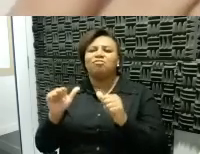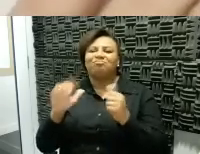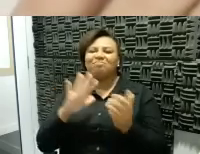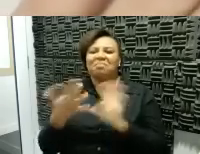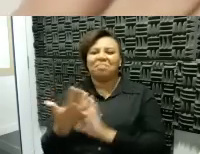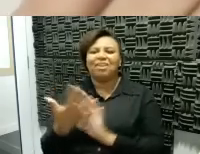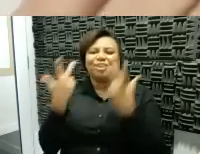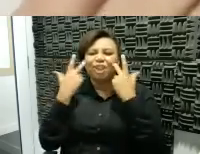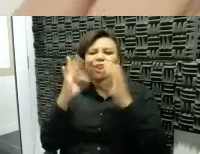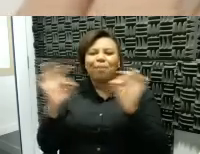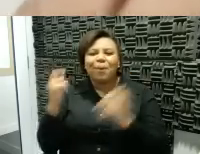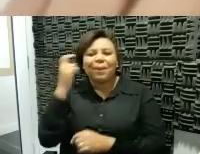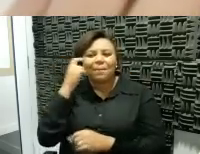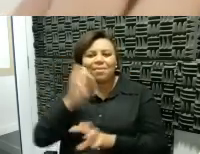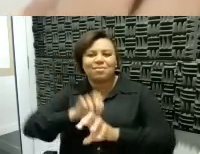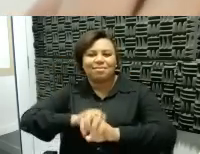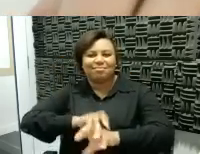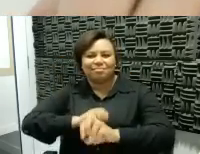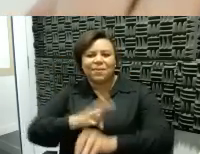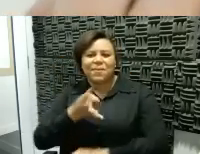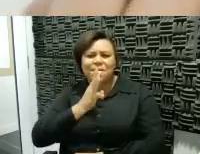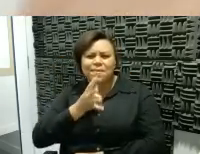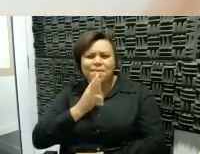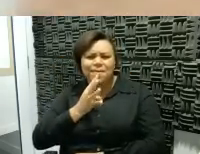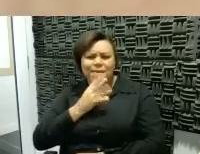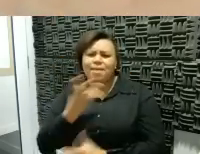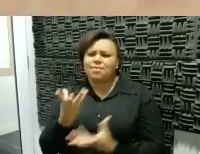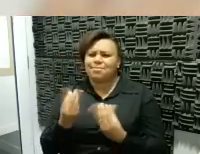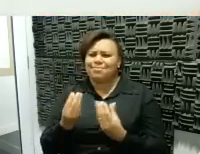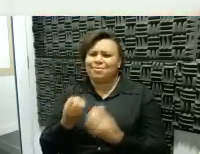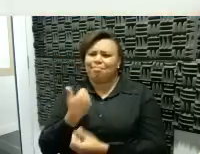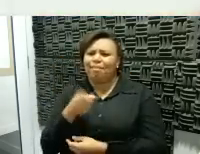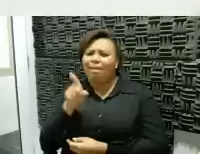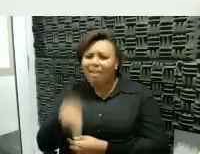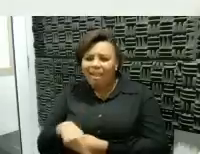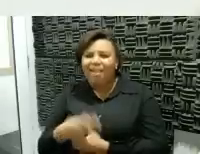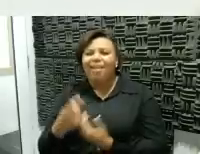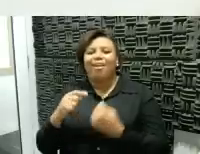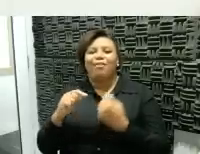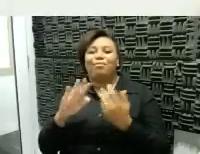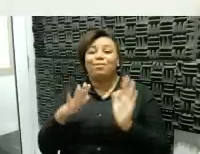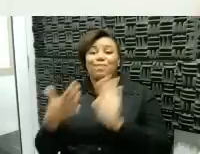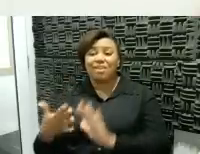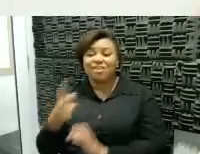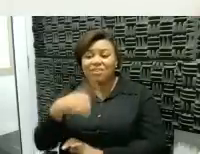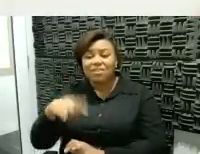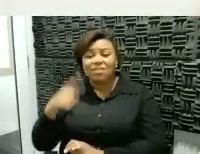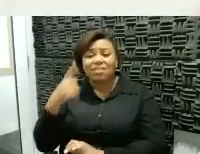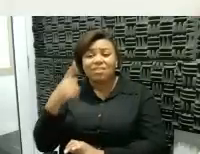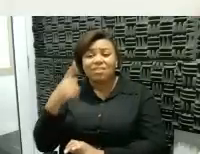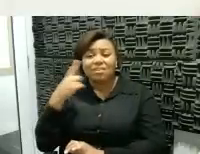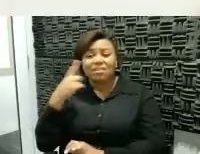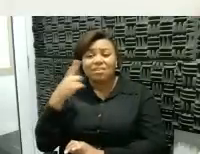conhecer já bastante que é uma uma figurinha que se vocês colocaram assim inclusão direitos iguais na Internet vocês vão